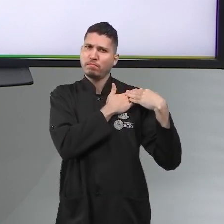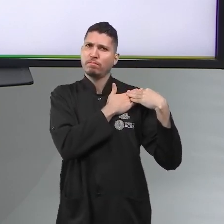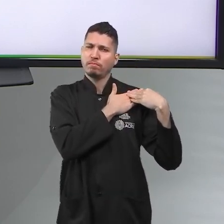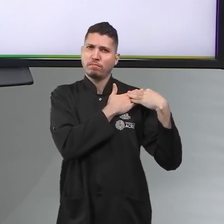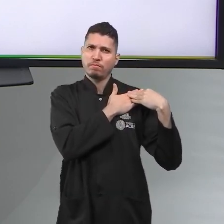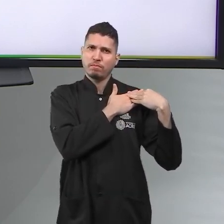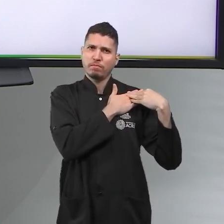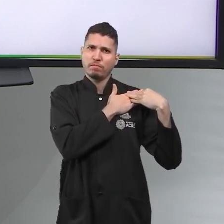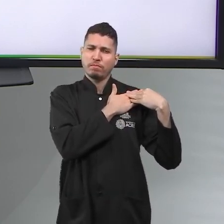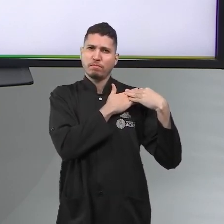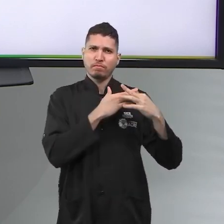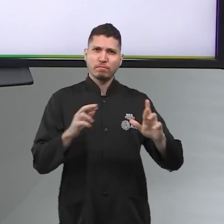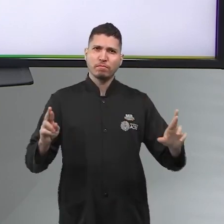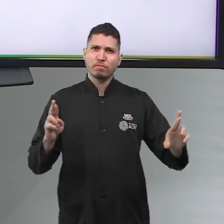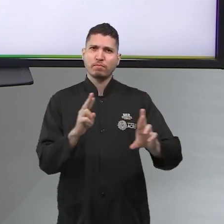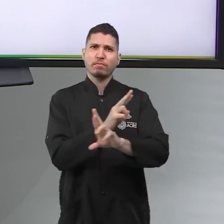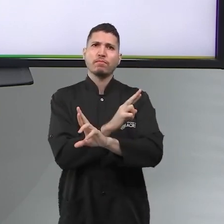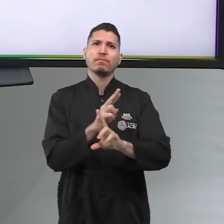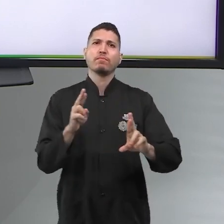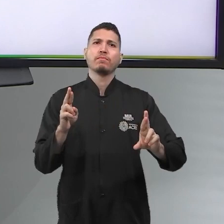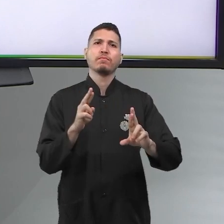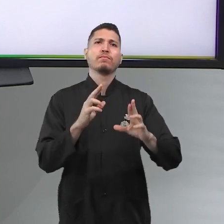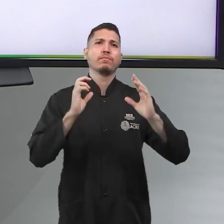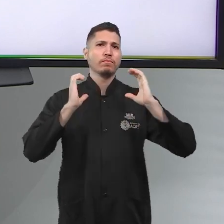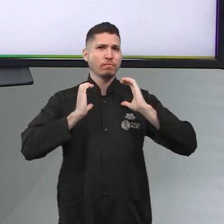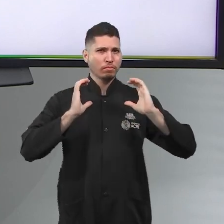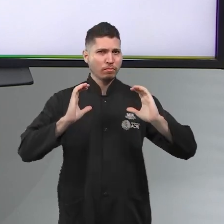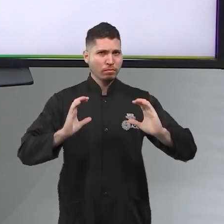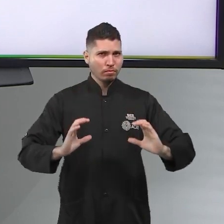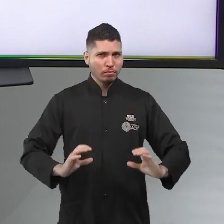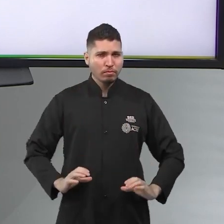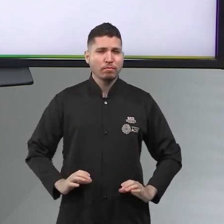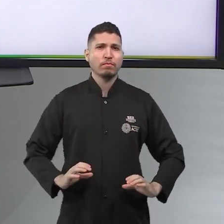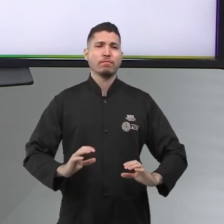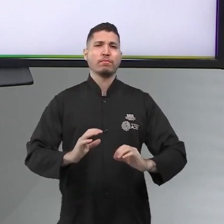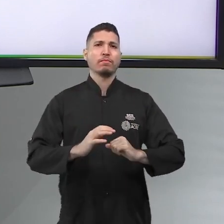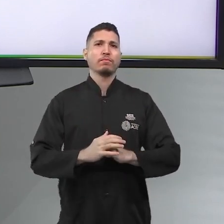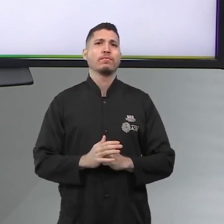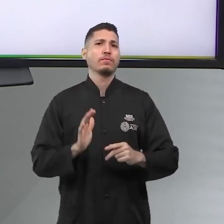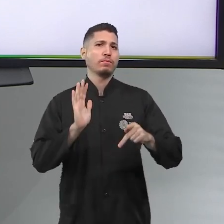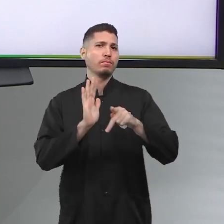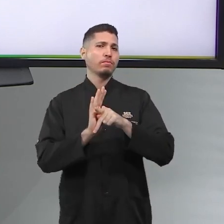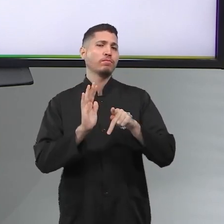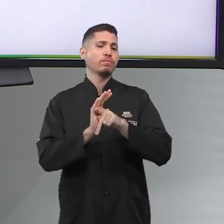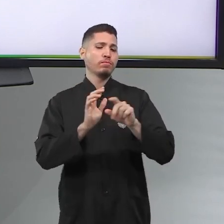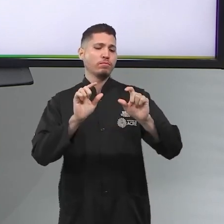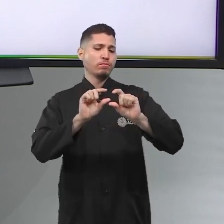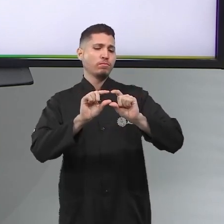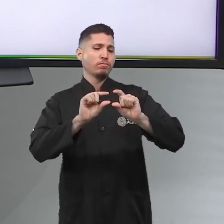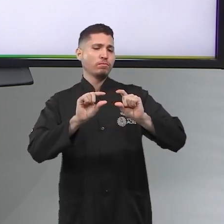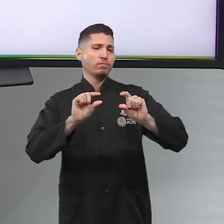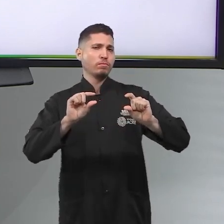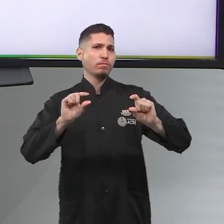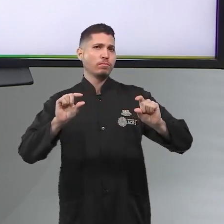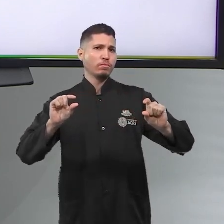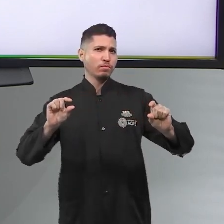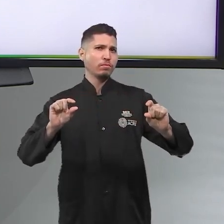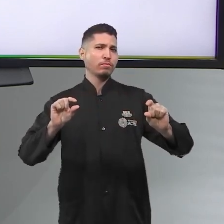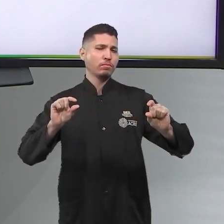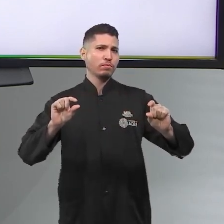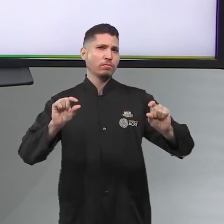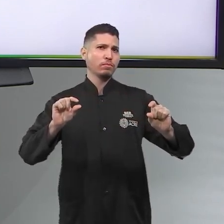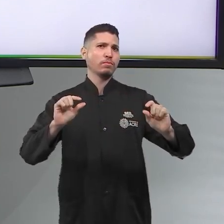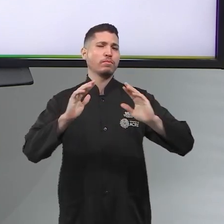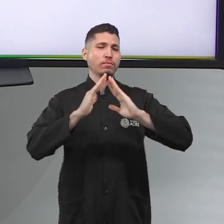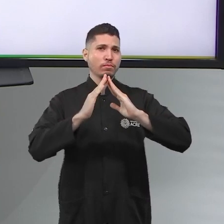responsabilização no que diz respeito à cidadania. Como o próprio enunciado da questão afirmou, a escola